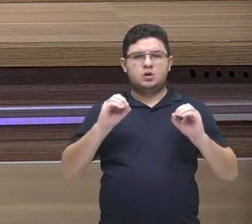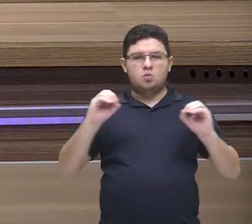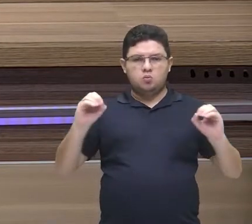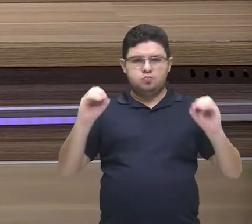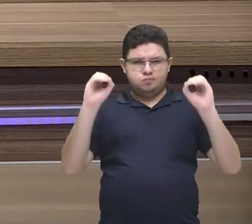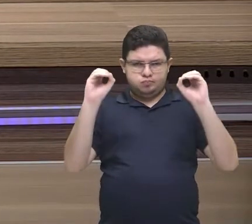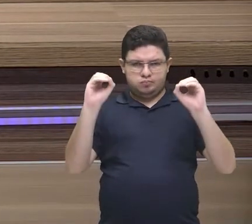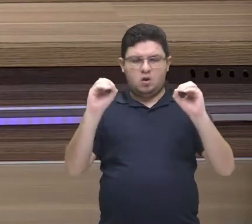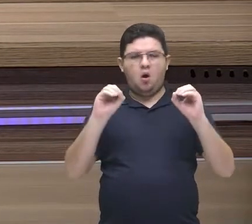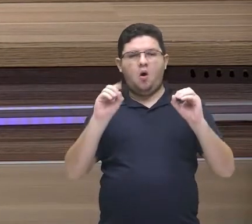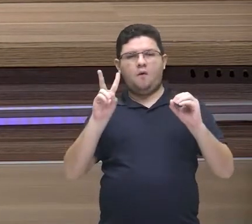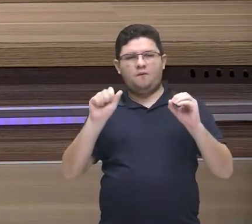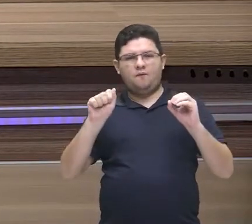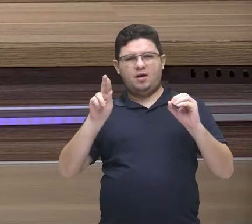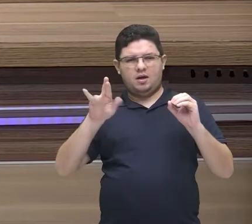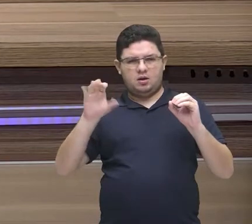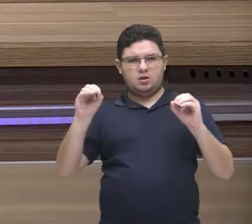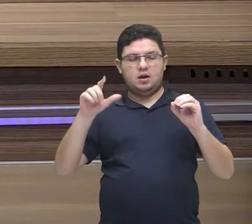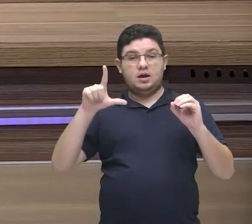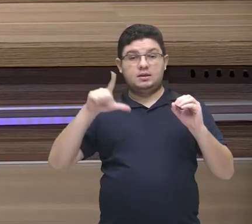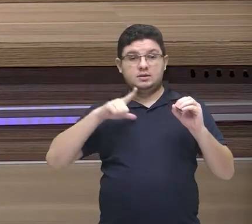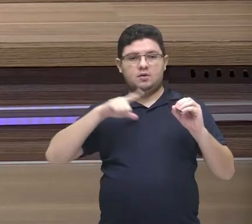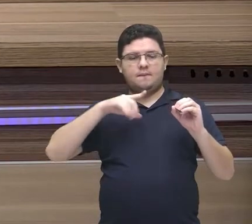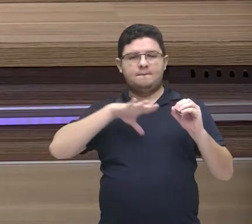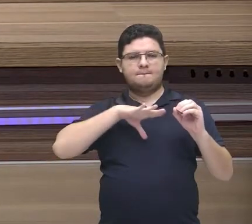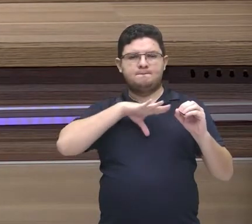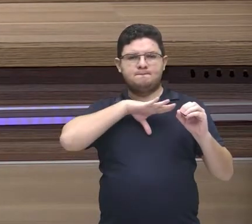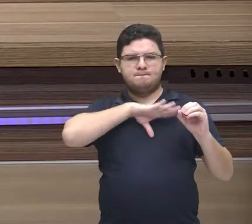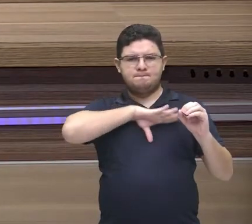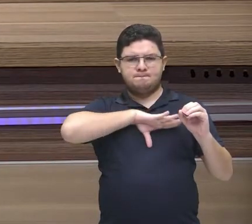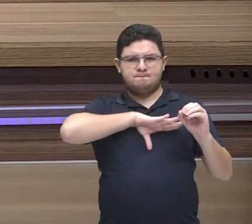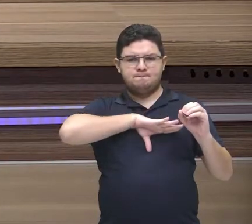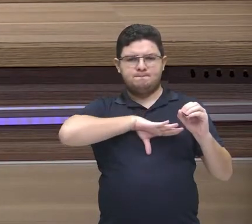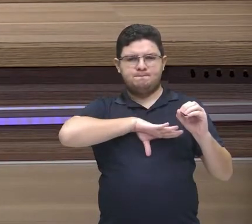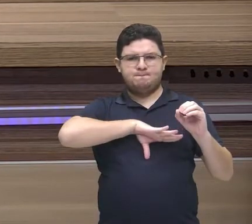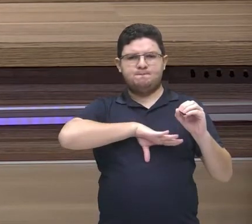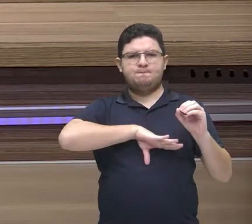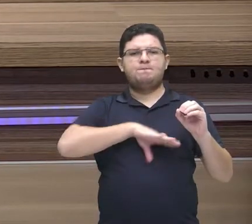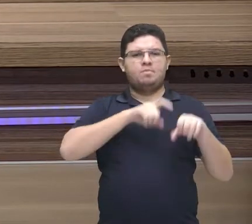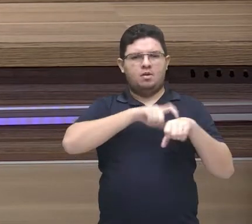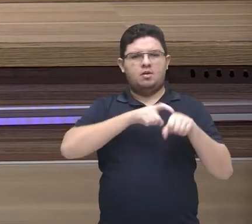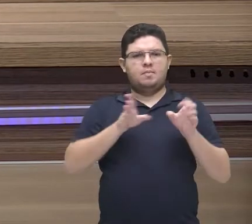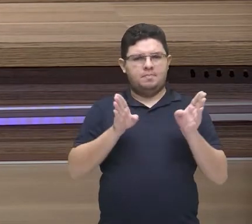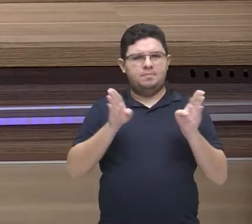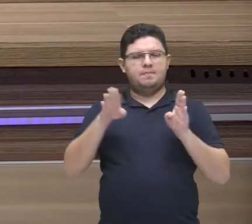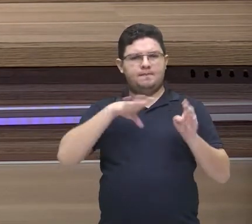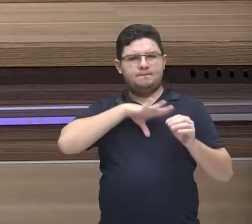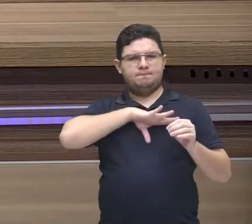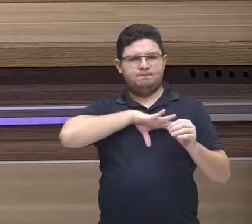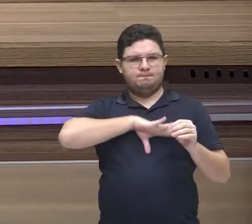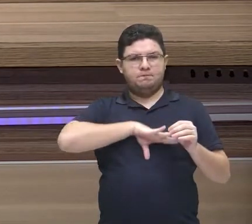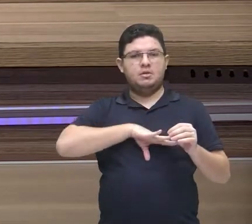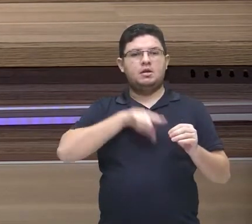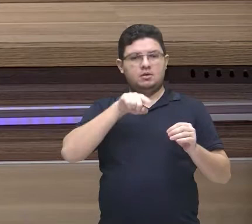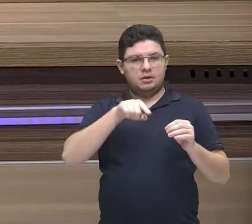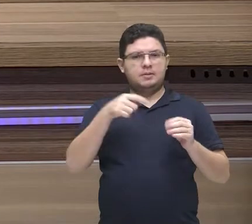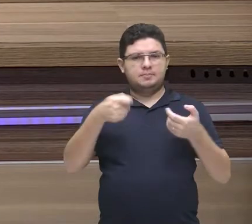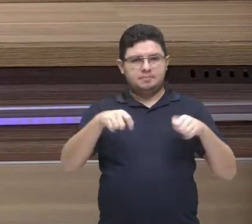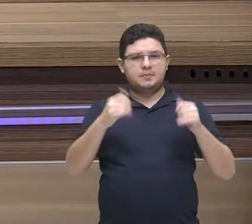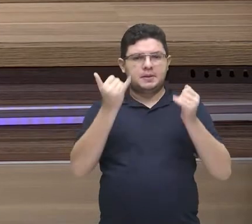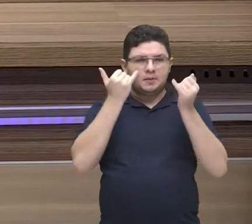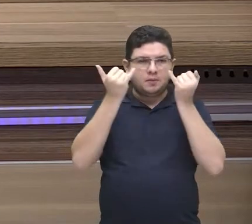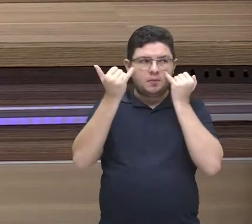que vem a menstruação. Então, essa menstruação, a gente tem que também ter uma informação, porque o